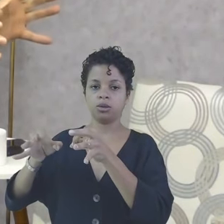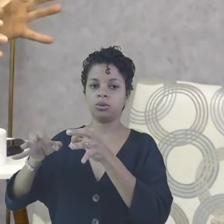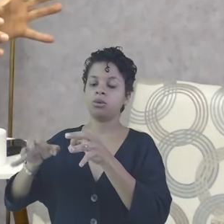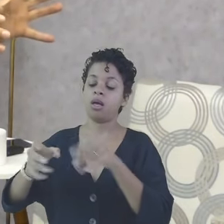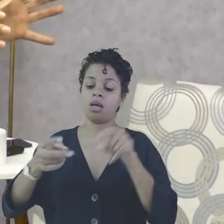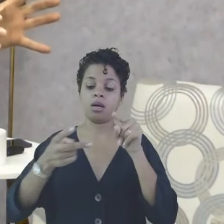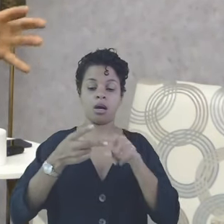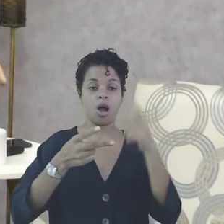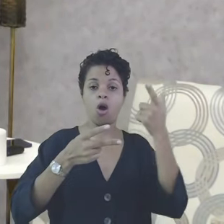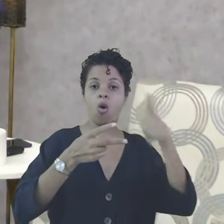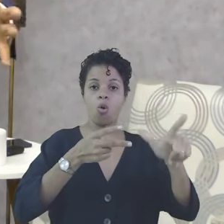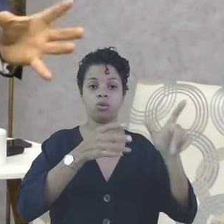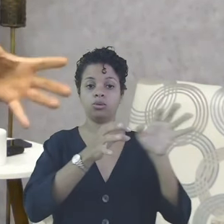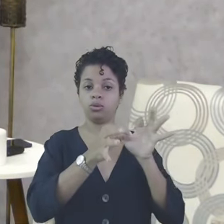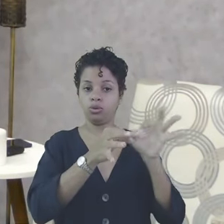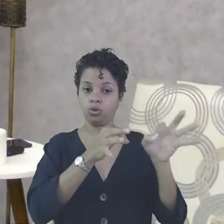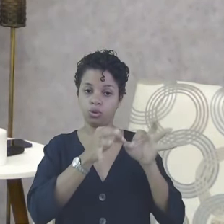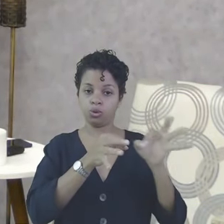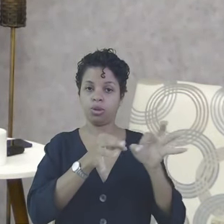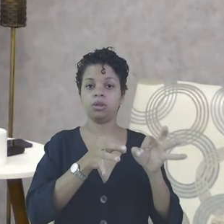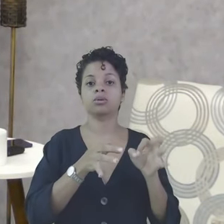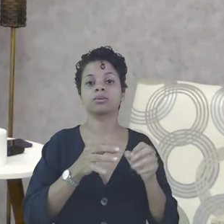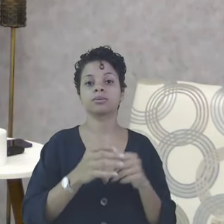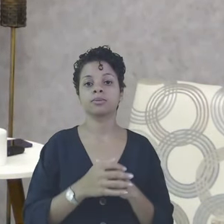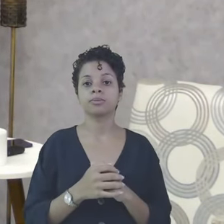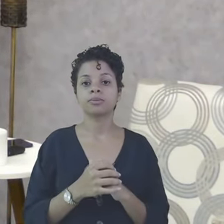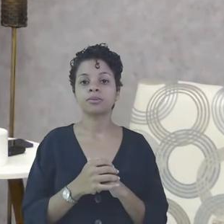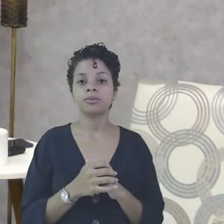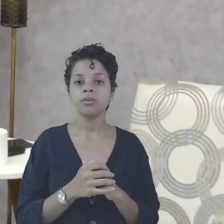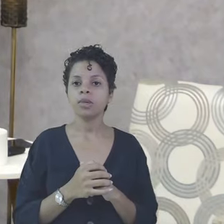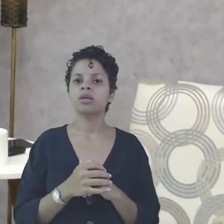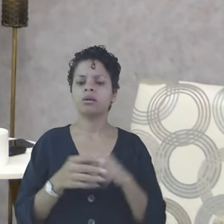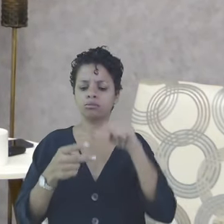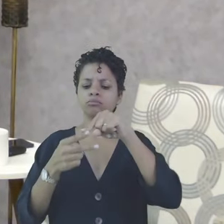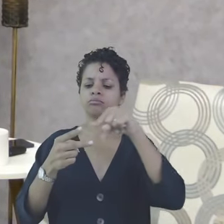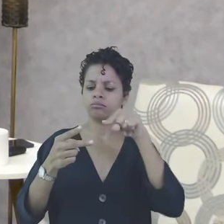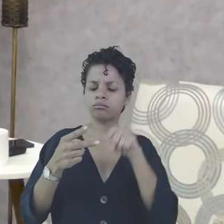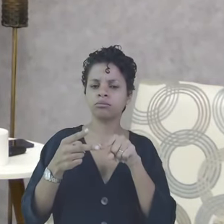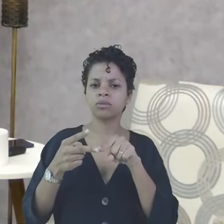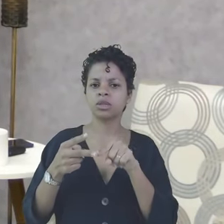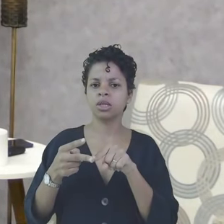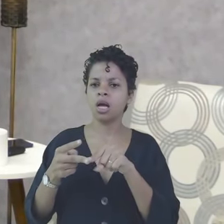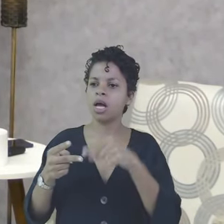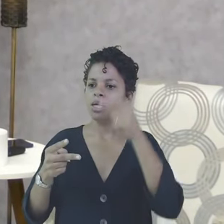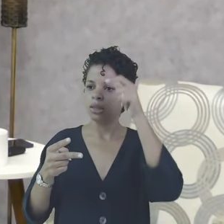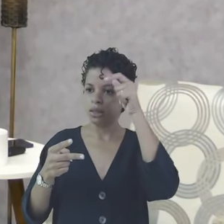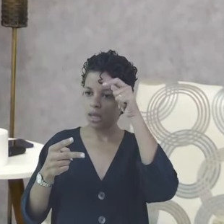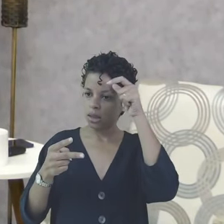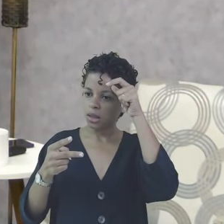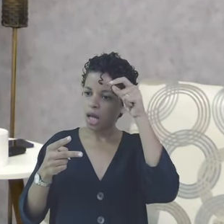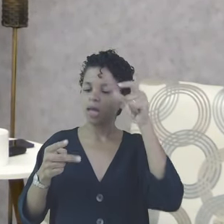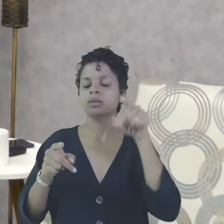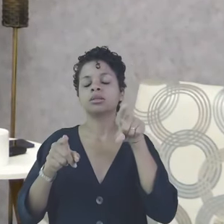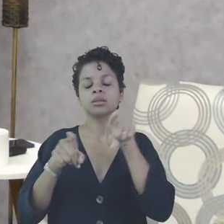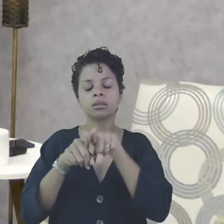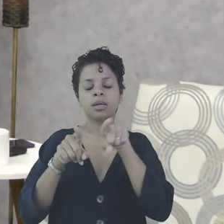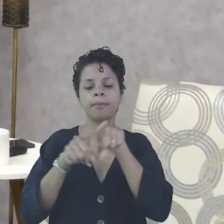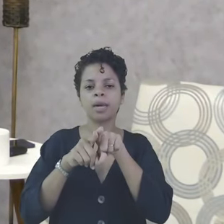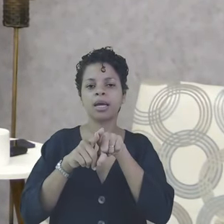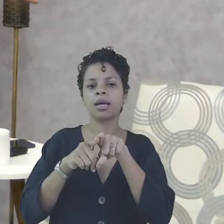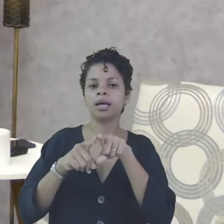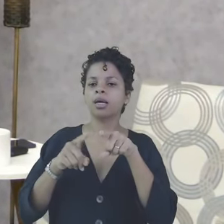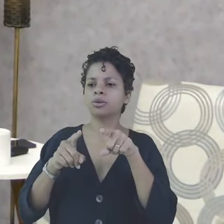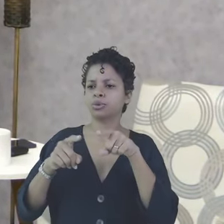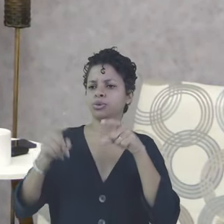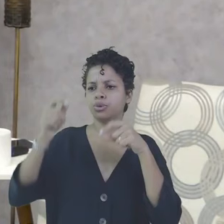anjos e os perdidos que não aceitaram Jesus terão de passar depois do milênio. Essa é a lógica bíblica. A lógica da